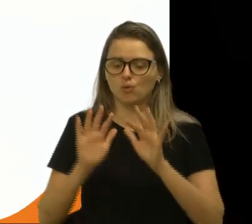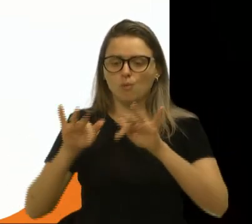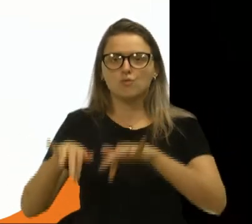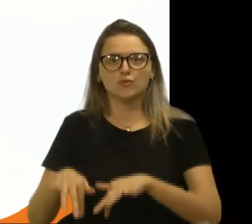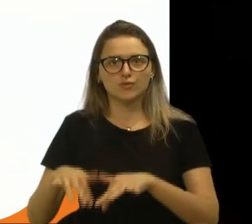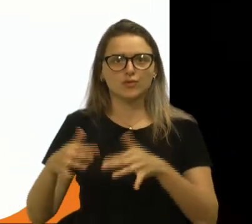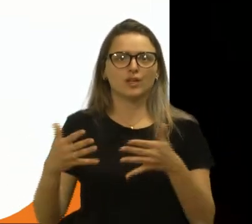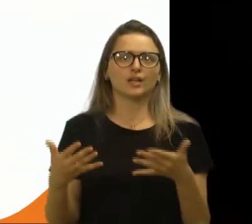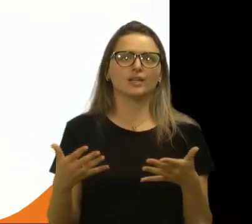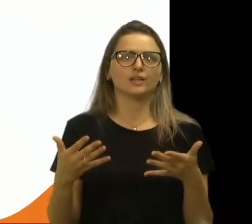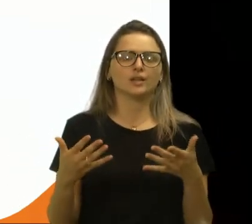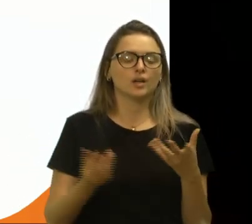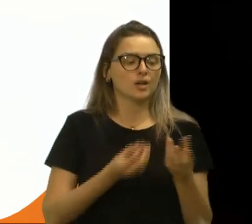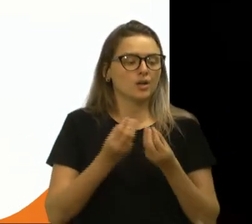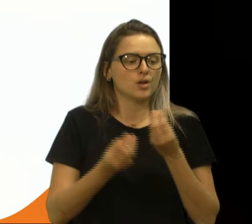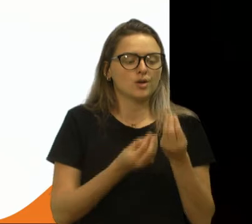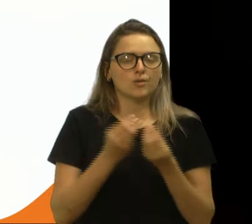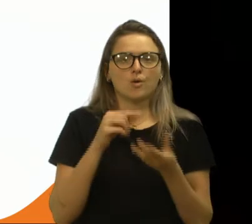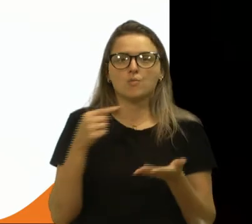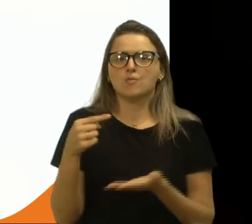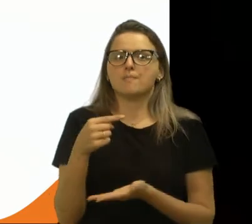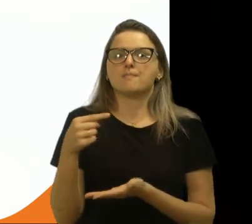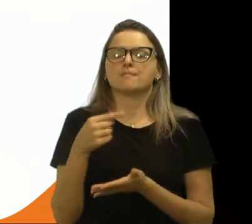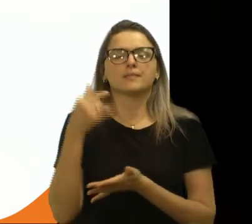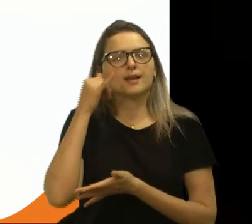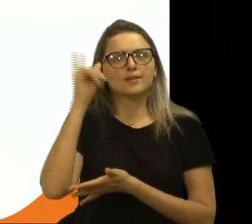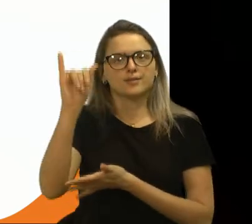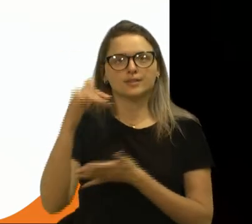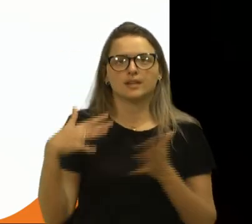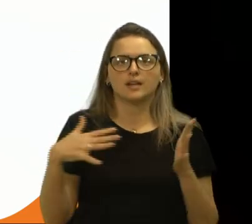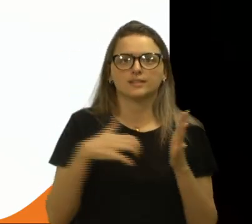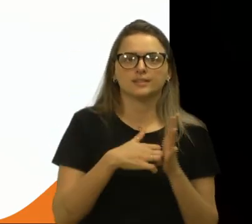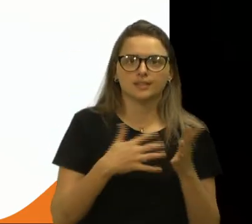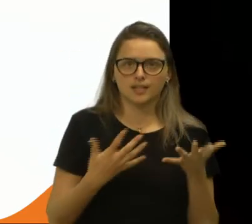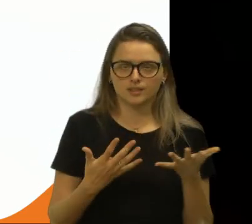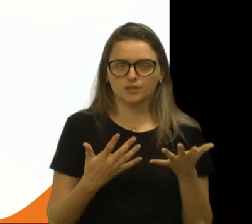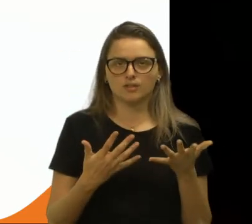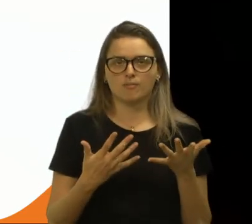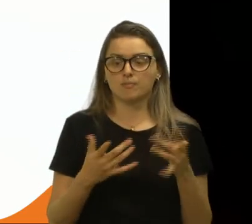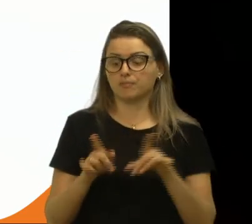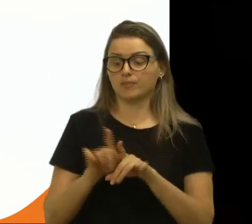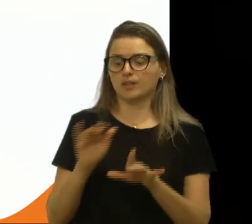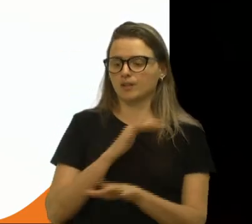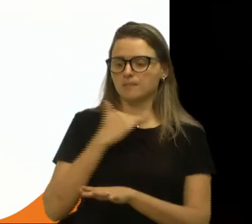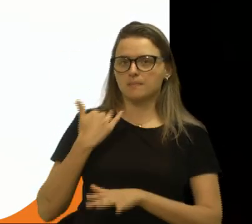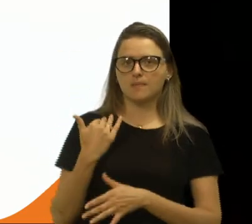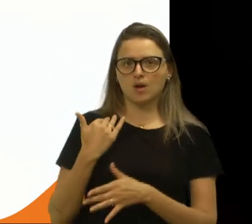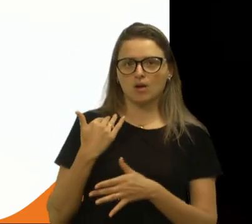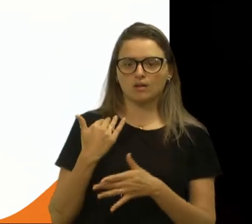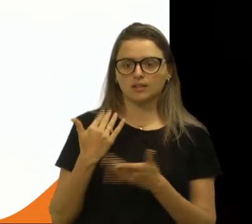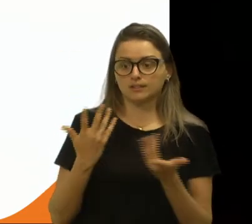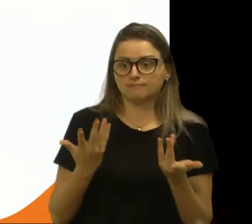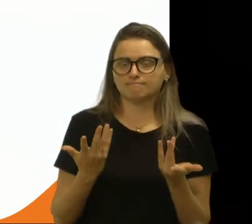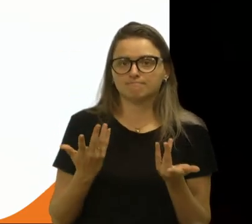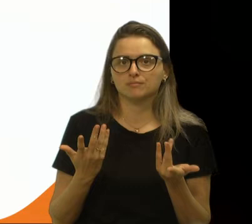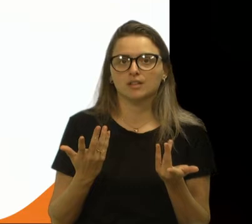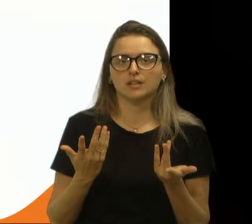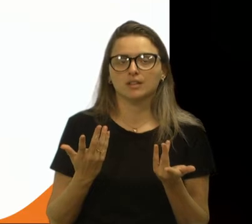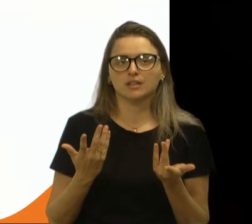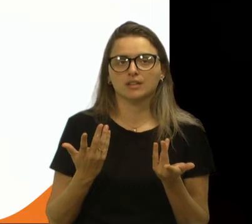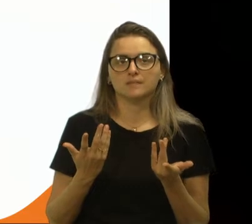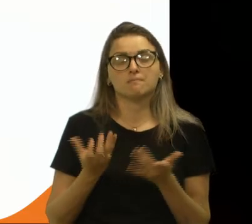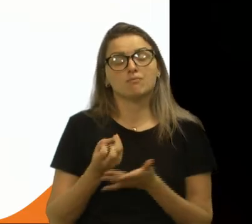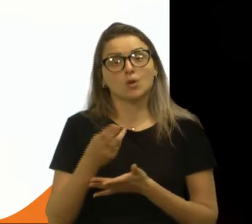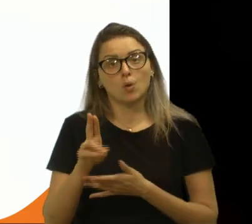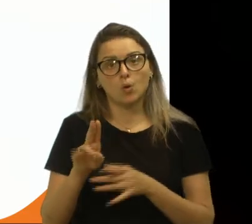alto número de pessoas que acabam muitas vezes perdendo a vida no trânsito ou até mesmo